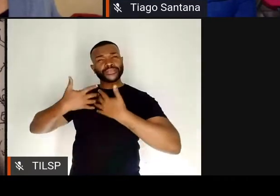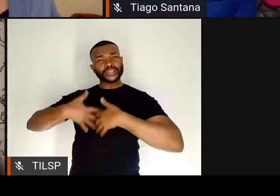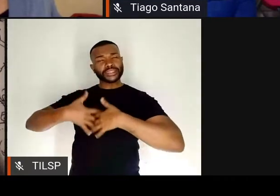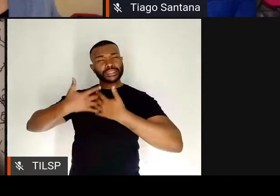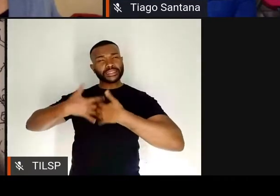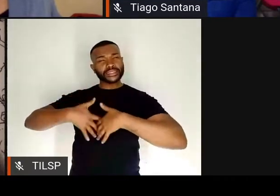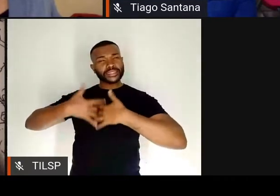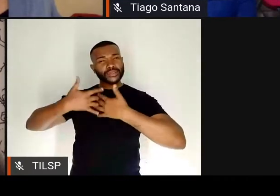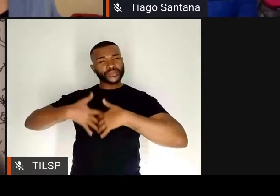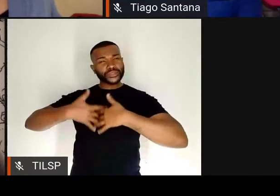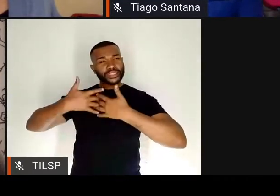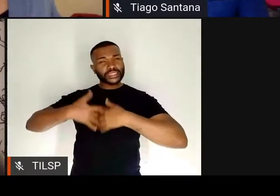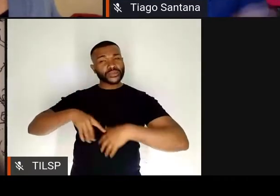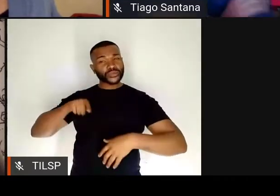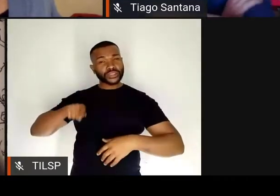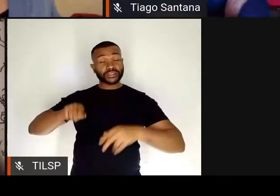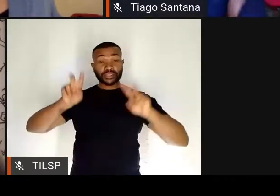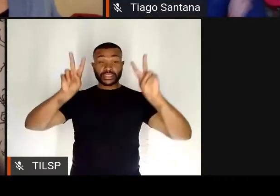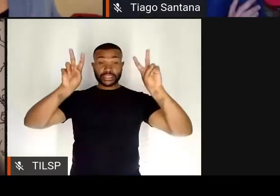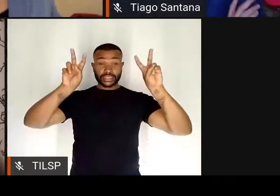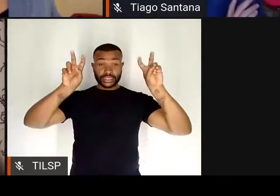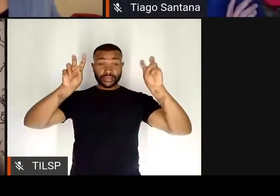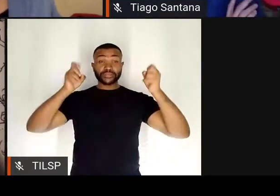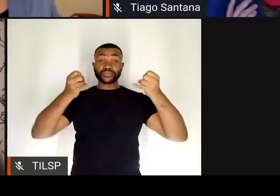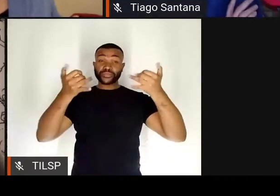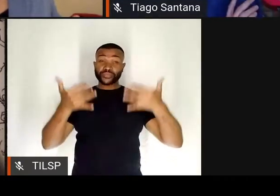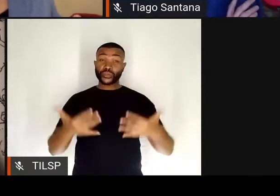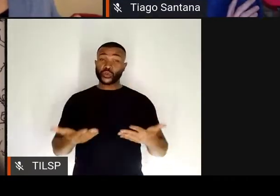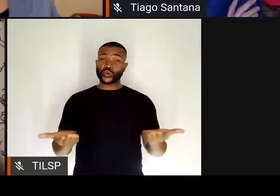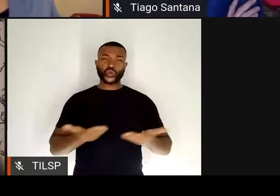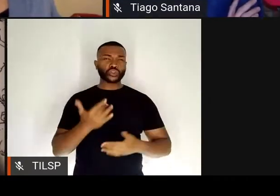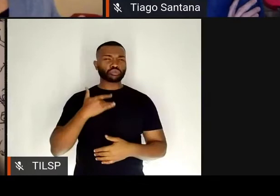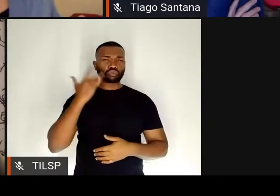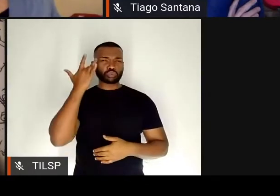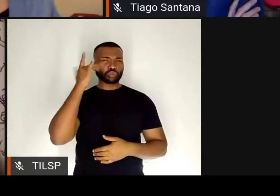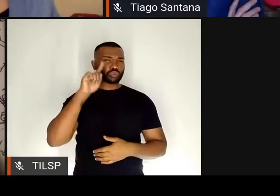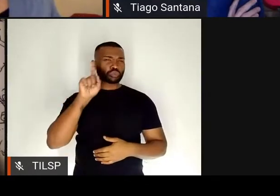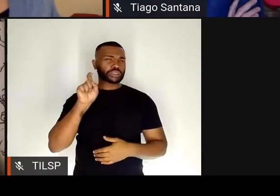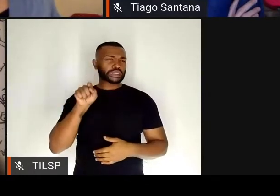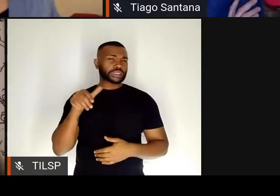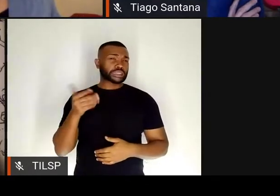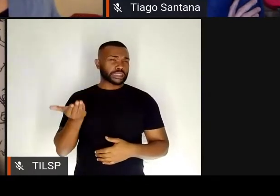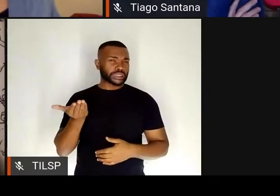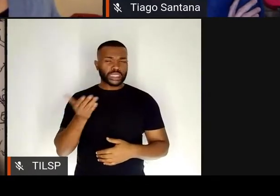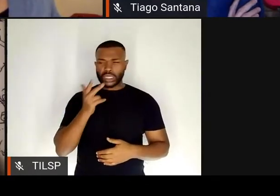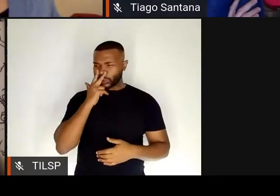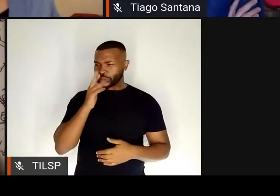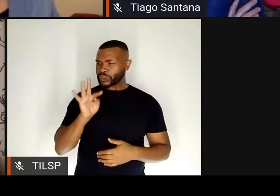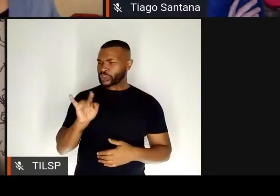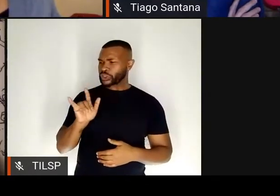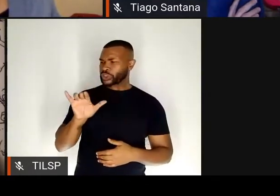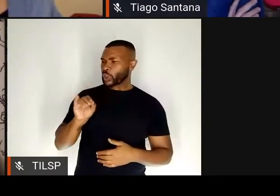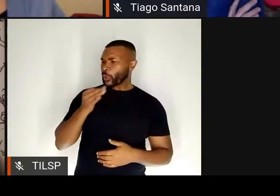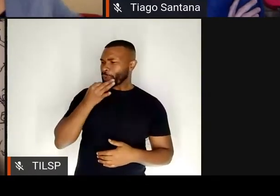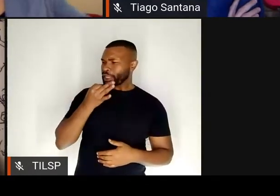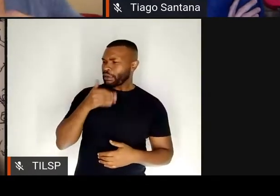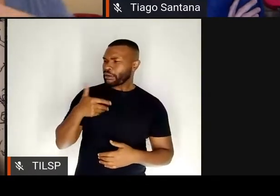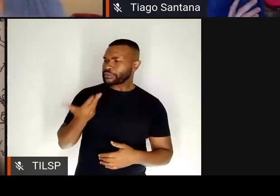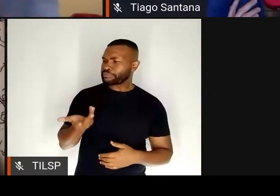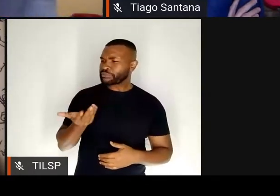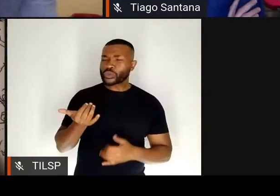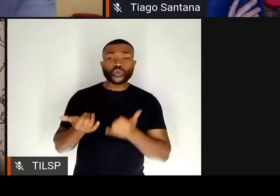essas mesmas questões colocadas hoje, né? Então, não sei. Thiago, gostaria de comentar.